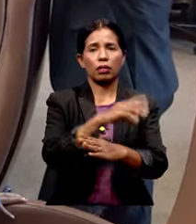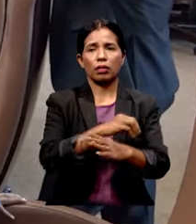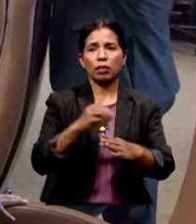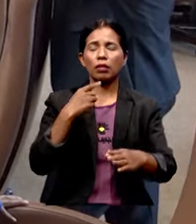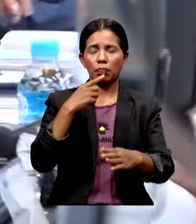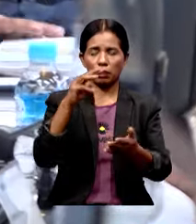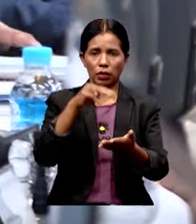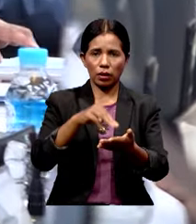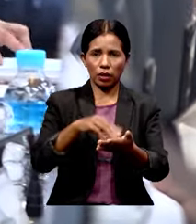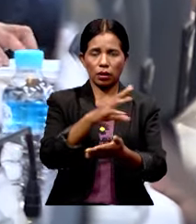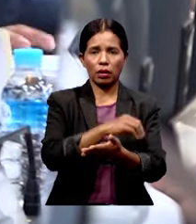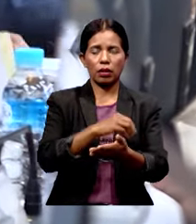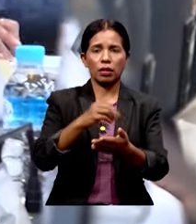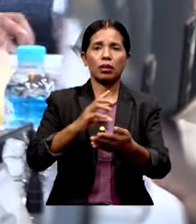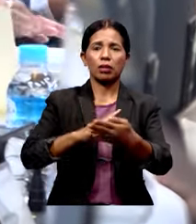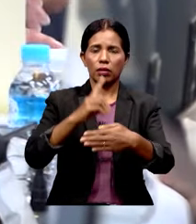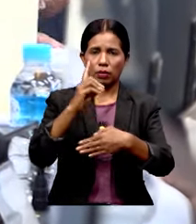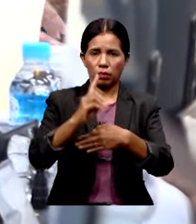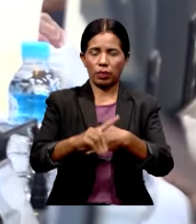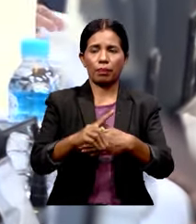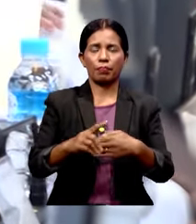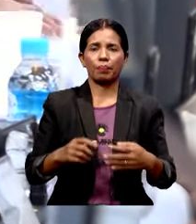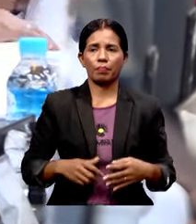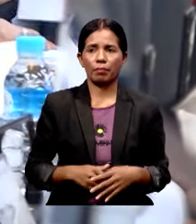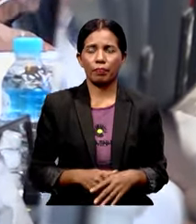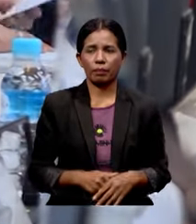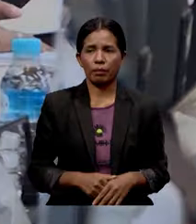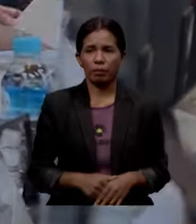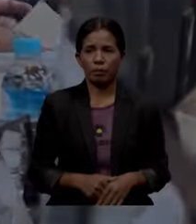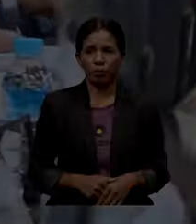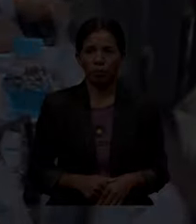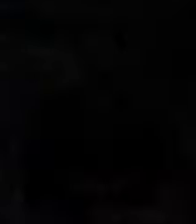atresin, ba categoria capital desenvolvimento, Romaldo Neves, Gemino Santos, GMN.